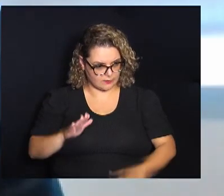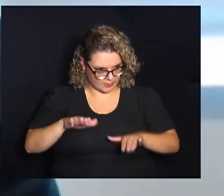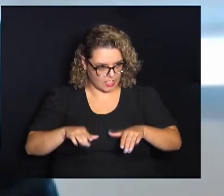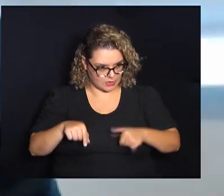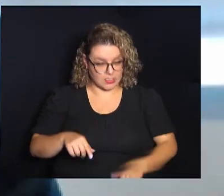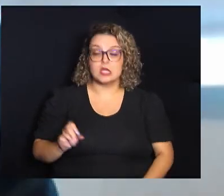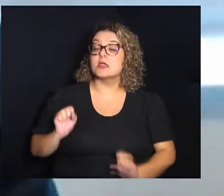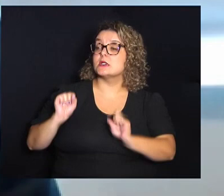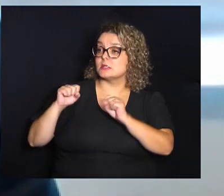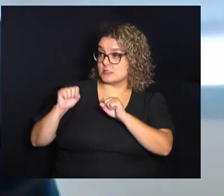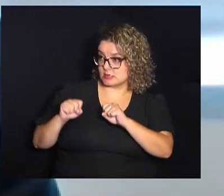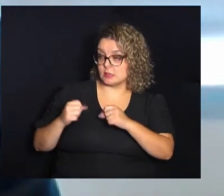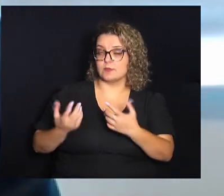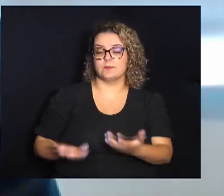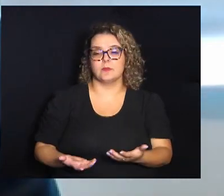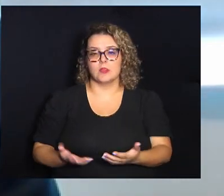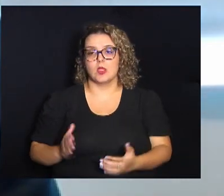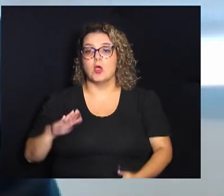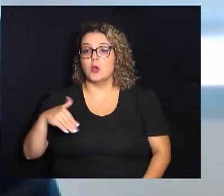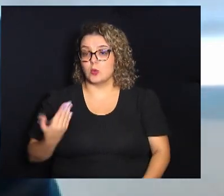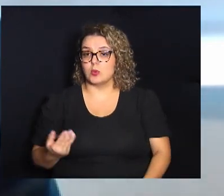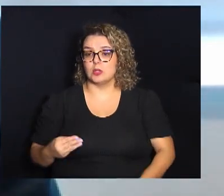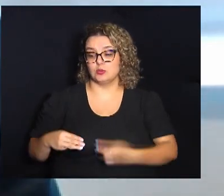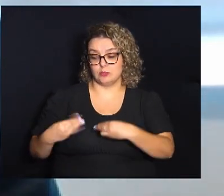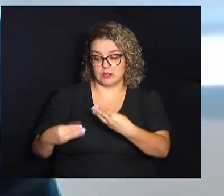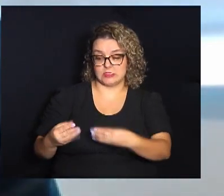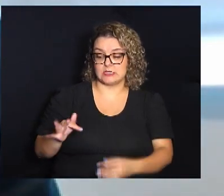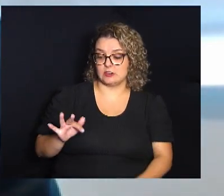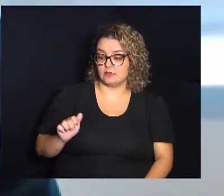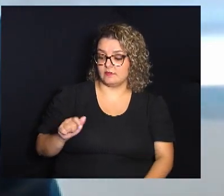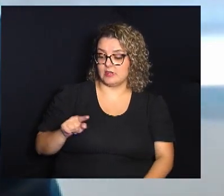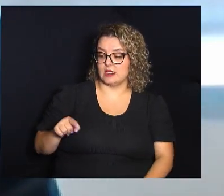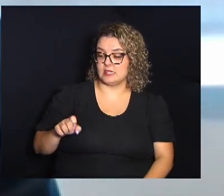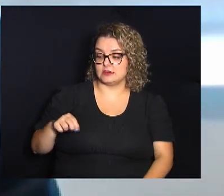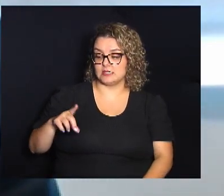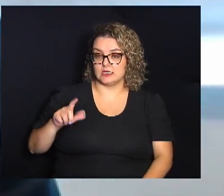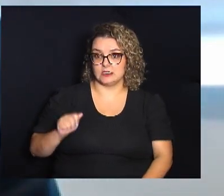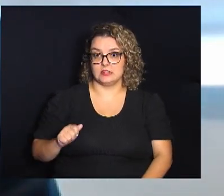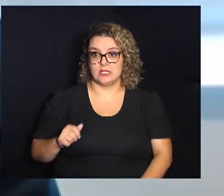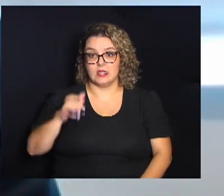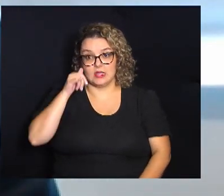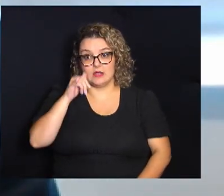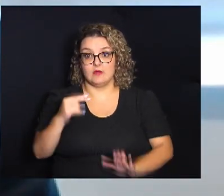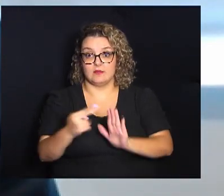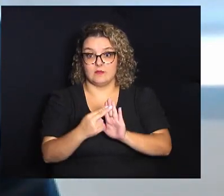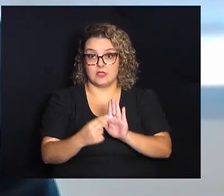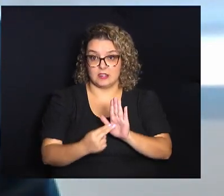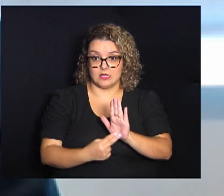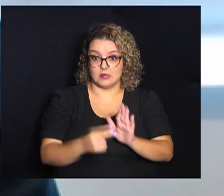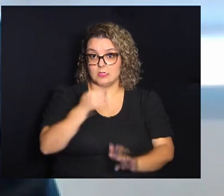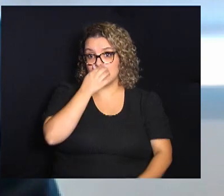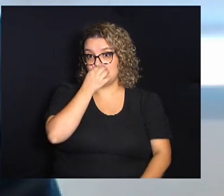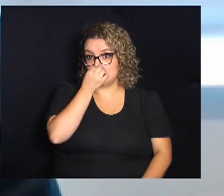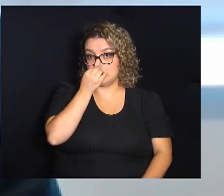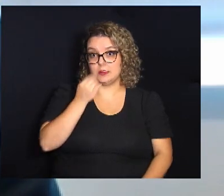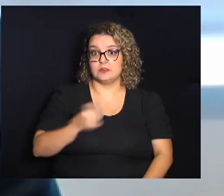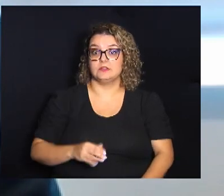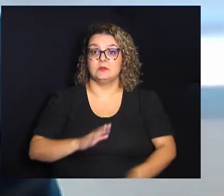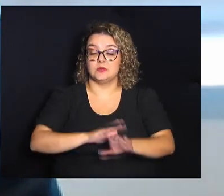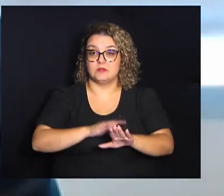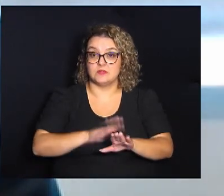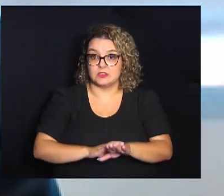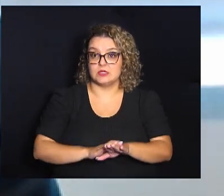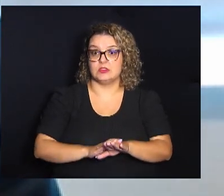Exatamente. A partir do momento em que o Ministério da Fazenda editar as normas para funcionamento e concessão das autorizações, as